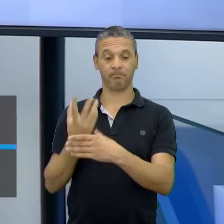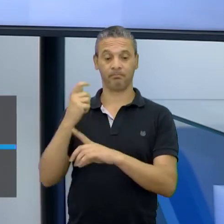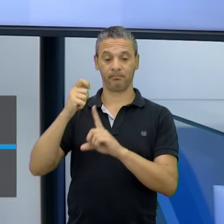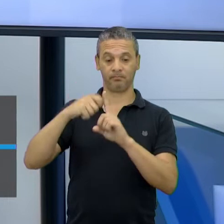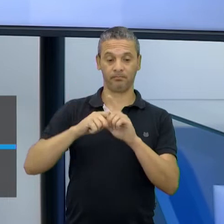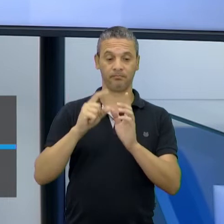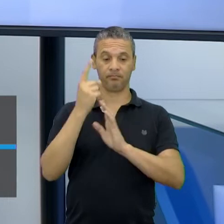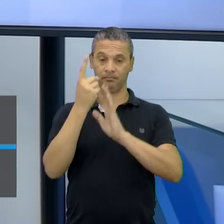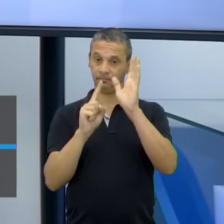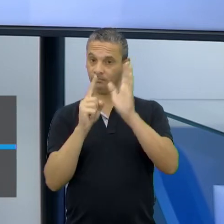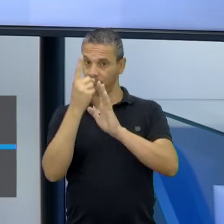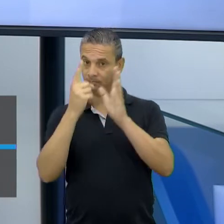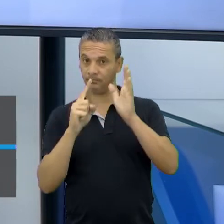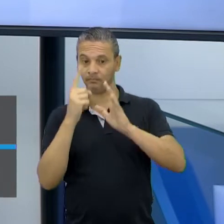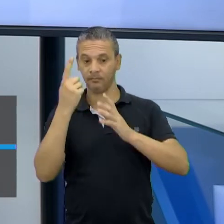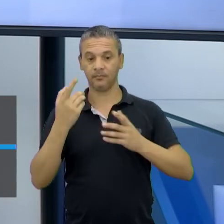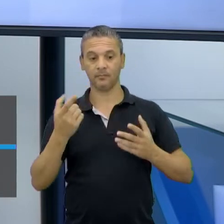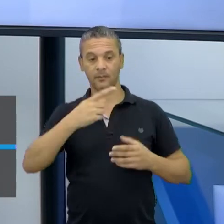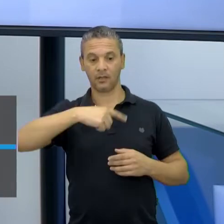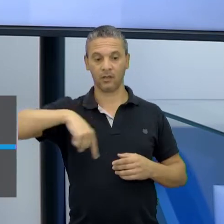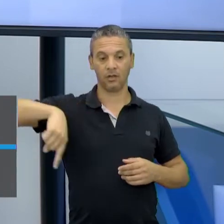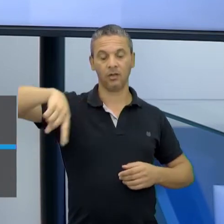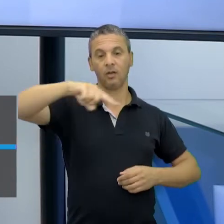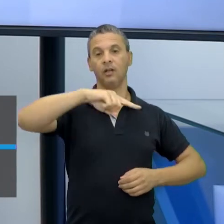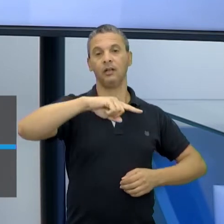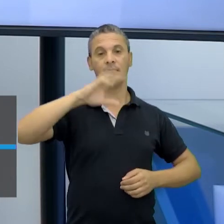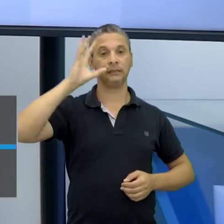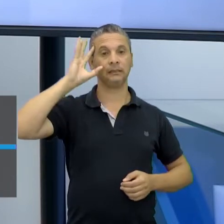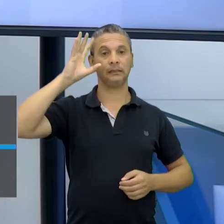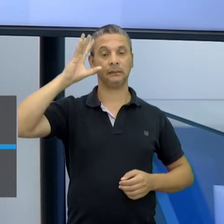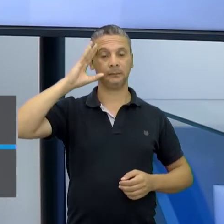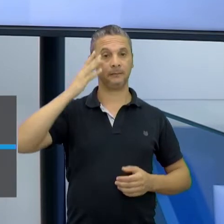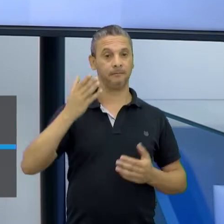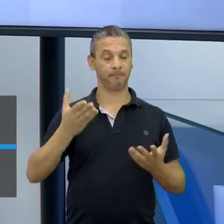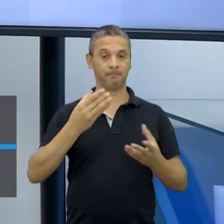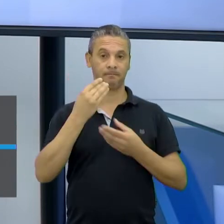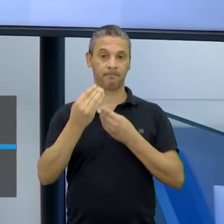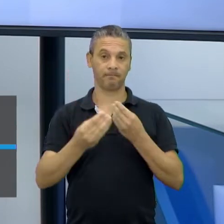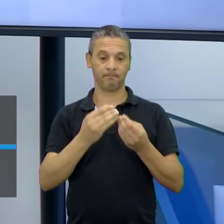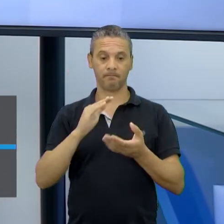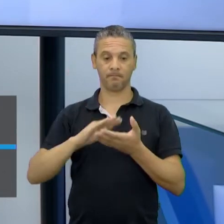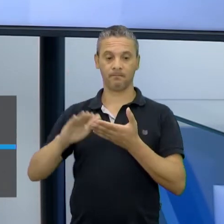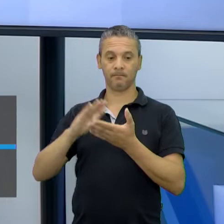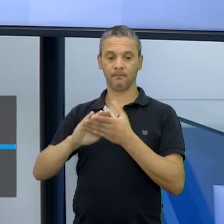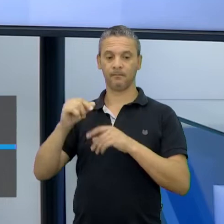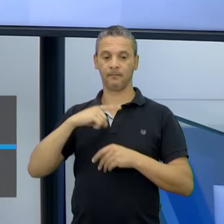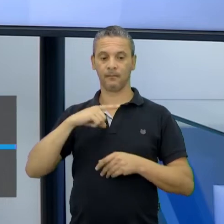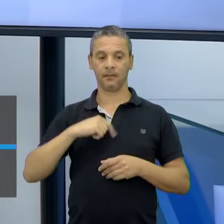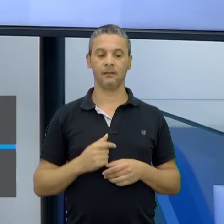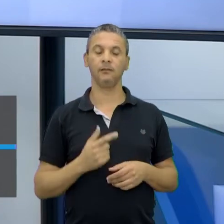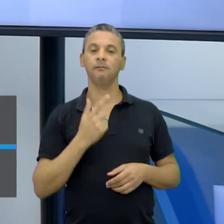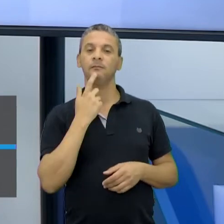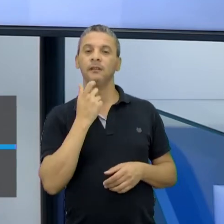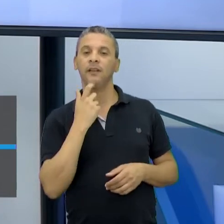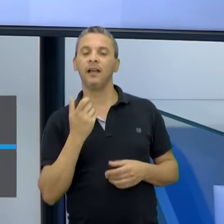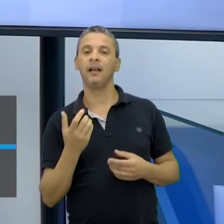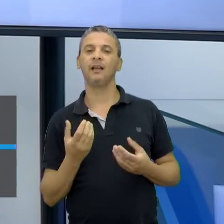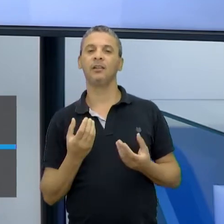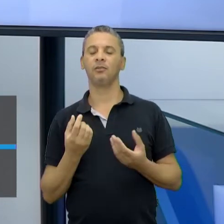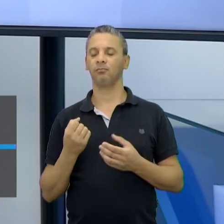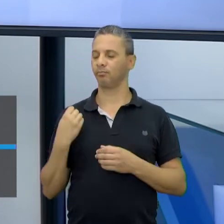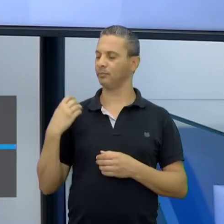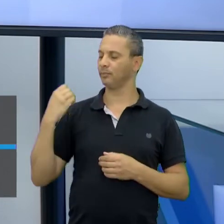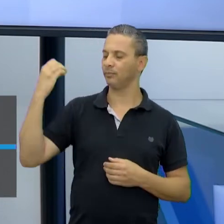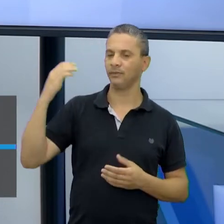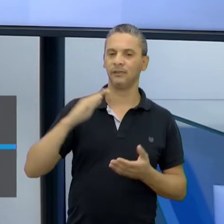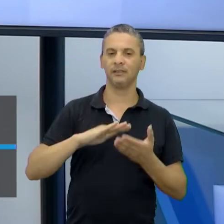de fevereiro, nós vamos pensar em tudo isso, no que a gente gastou, teve o feriado, né? Se eu fui viajar, quanto que eu